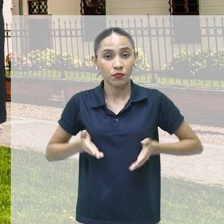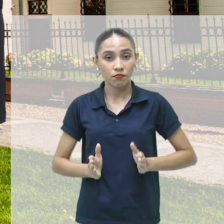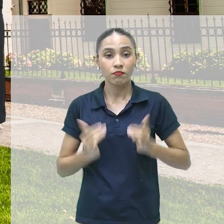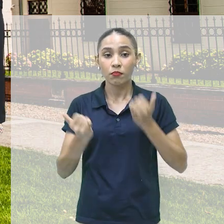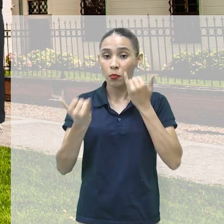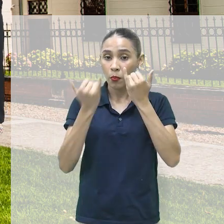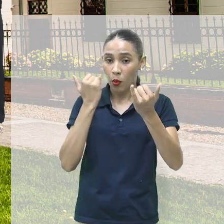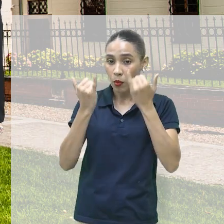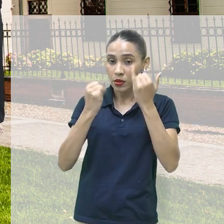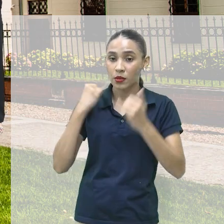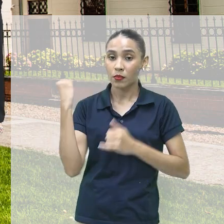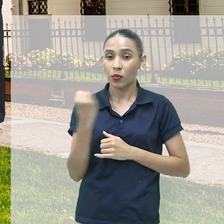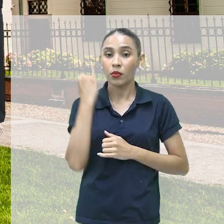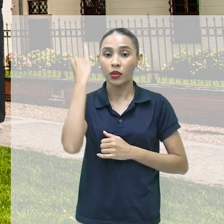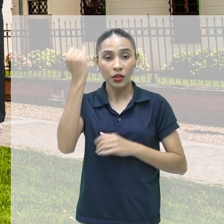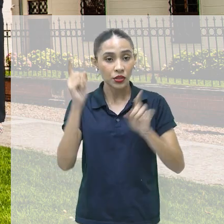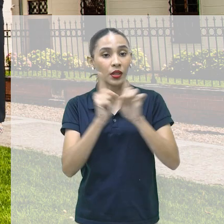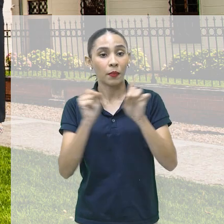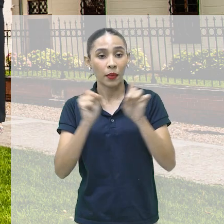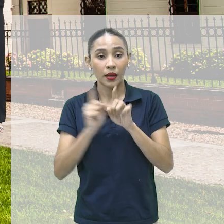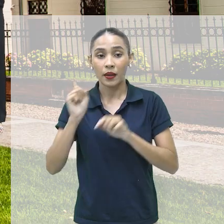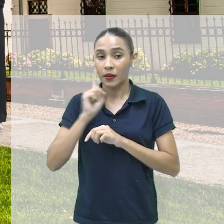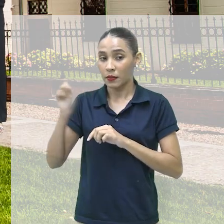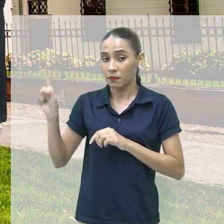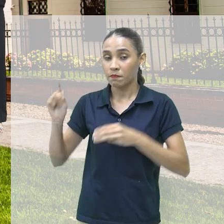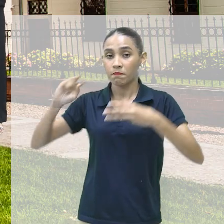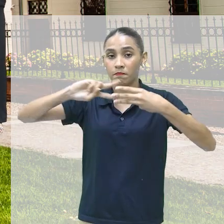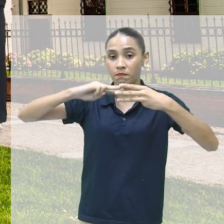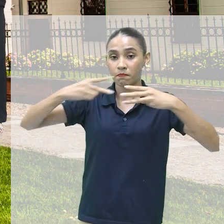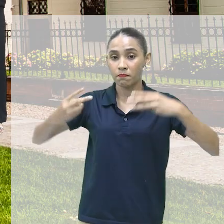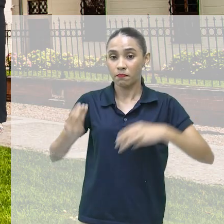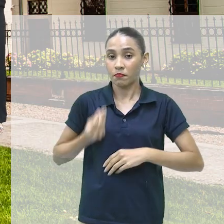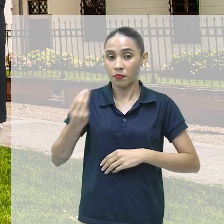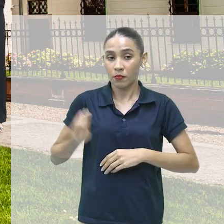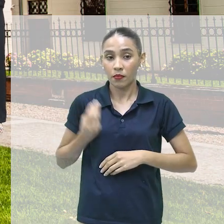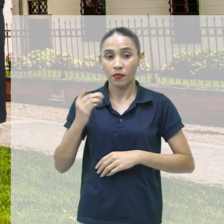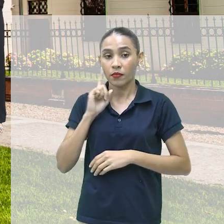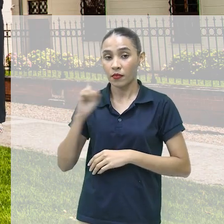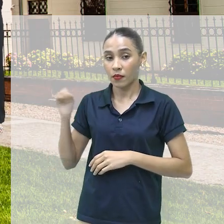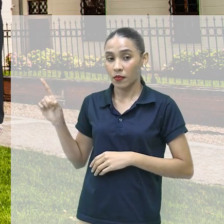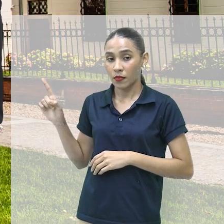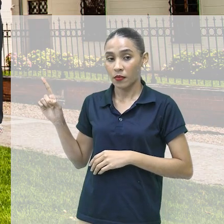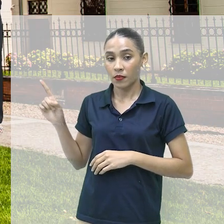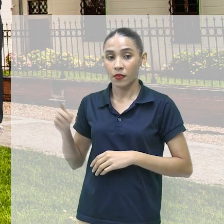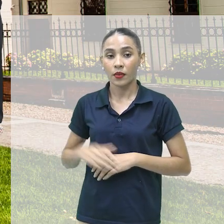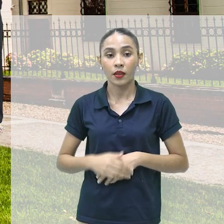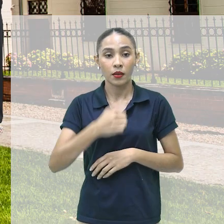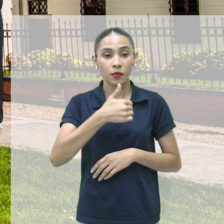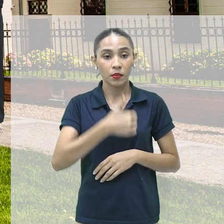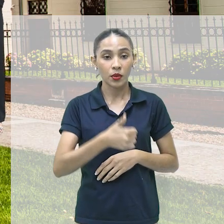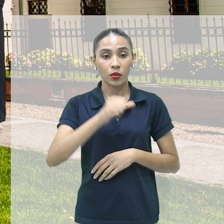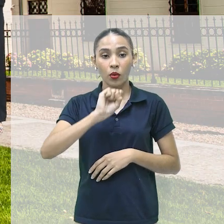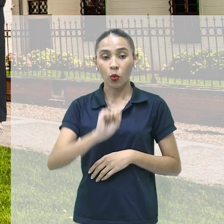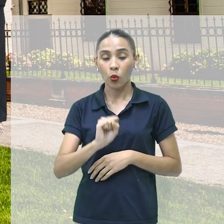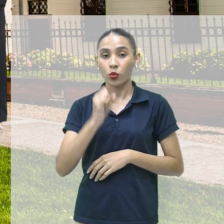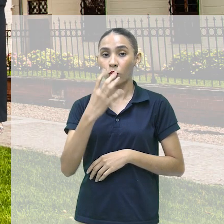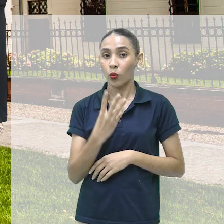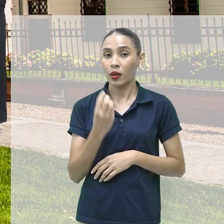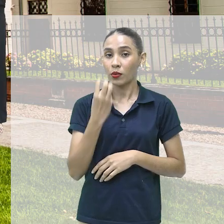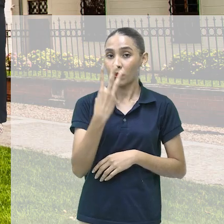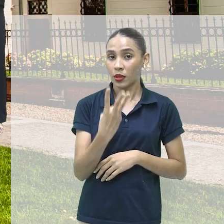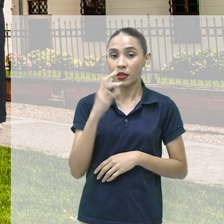uma outra informação bem importante, da vida de Mendel. A gente observa aqui, em